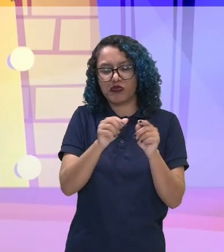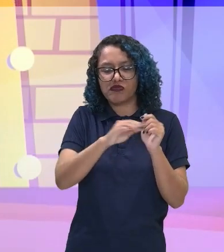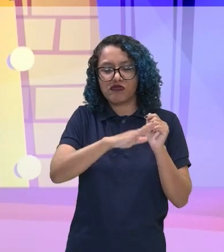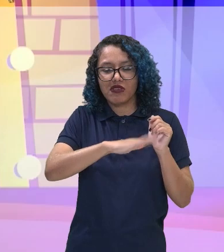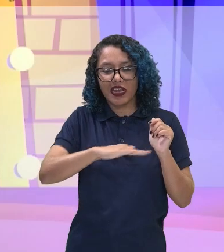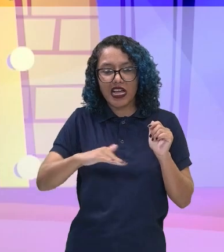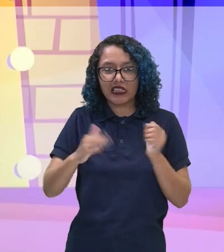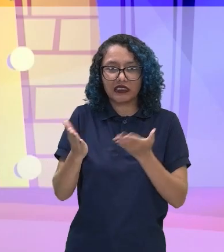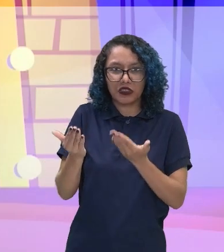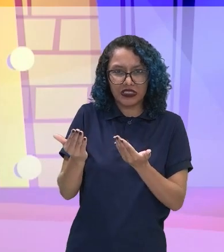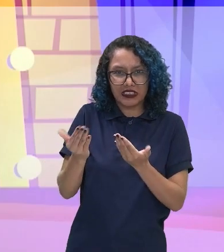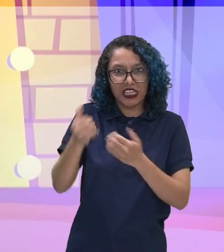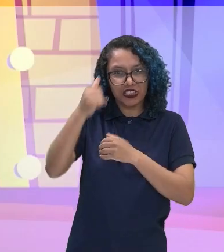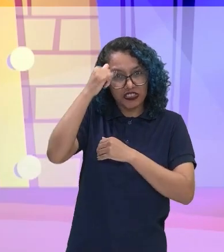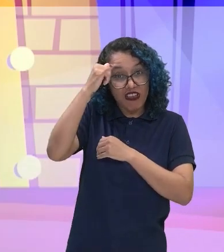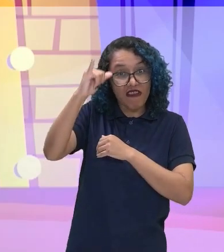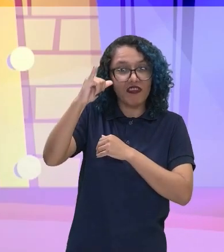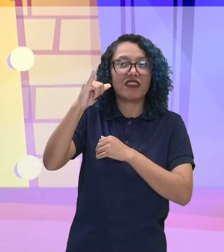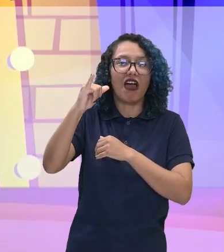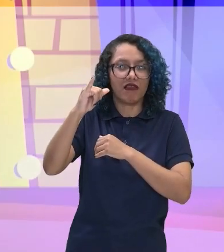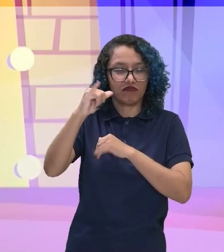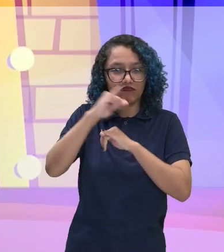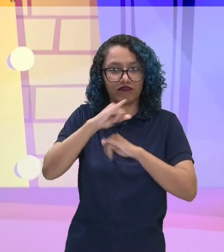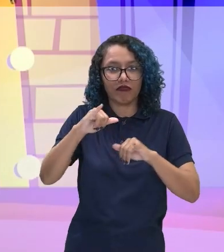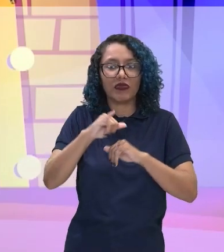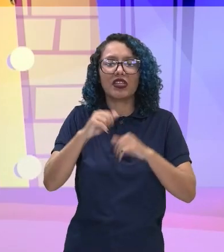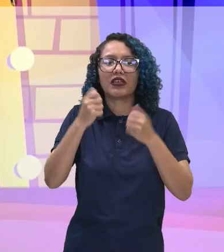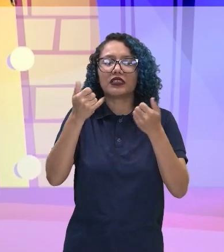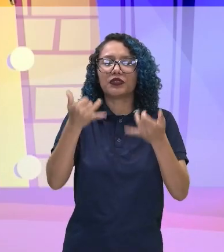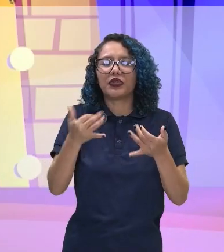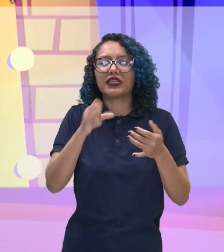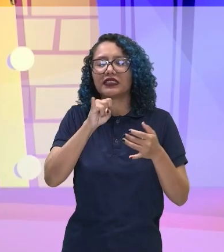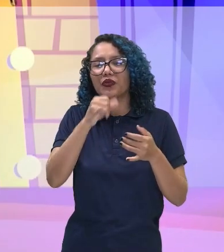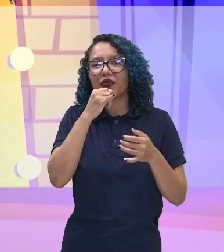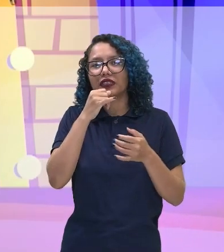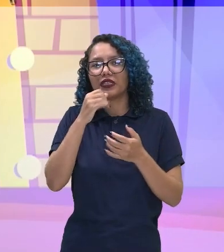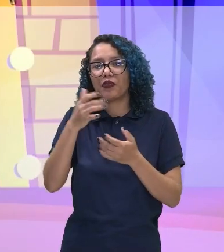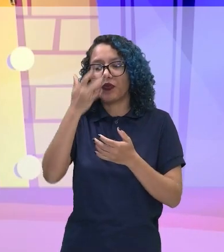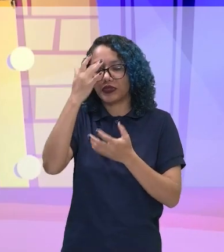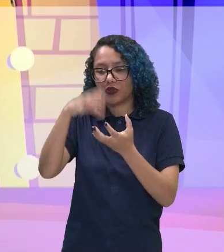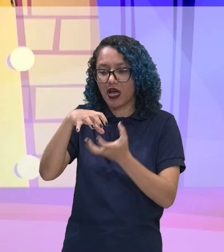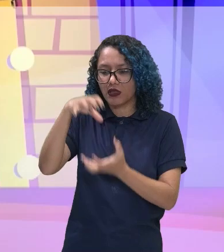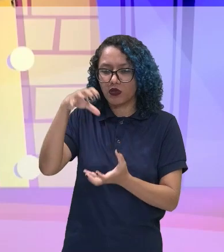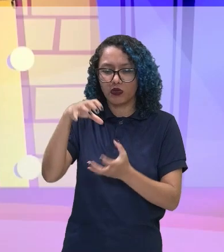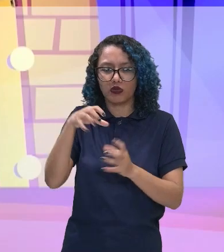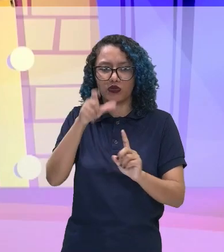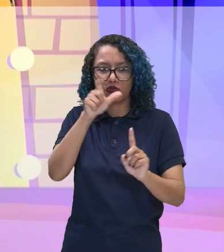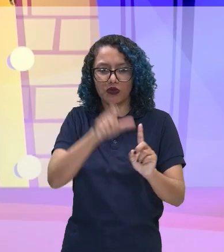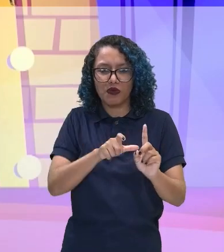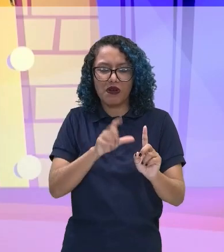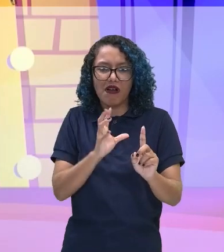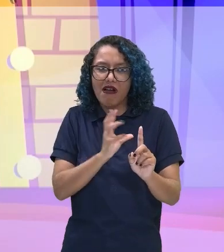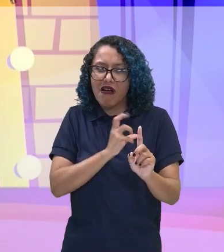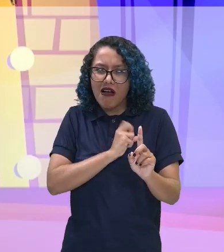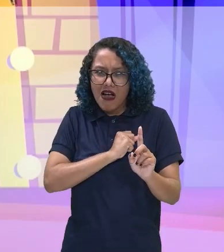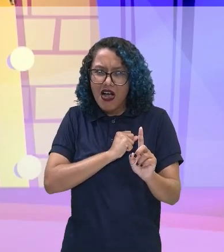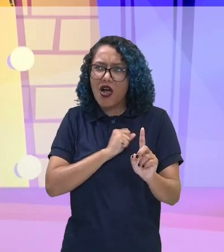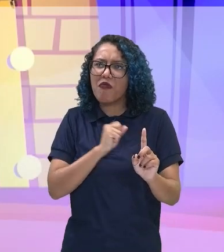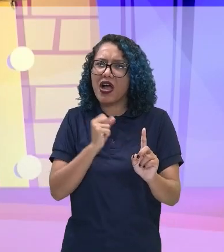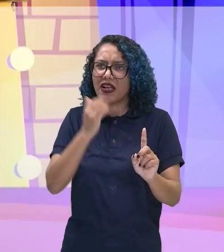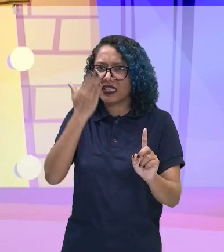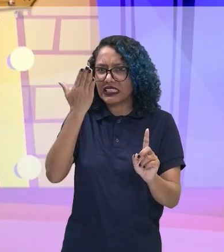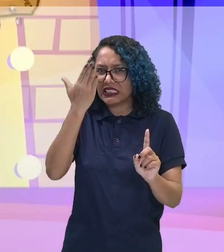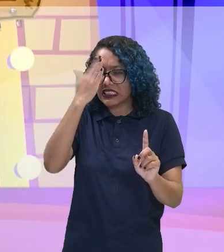adolescentes. Essa música fala que quando um adulto se posiciona, esse amor, esse posicionamento para defender as